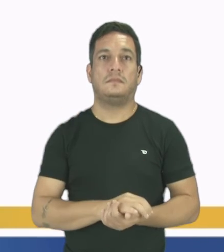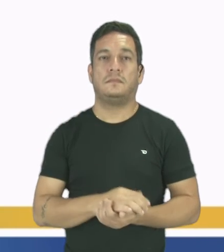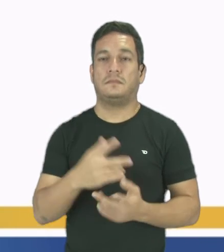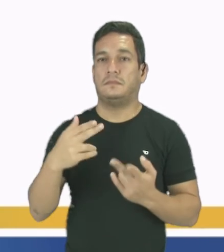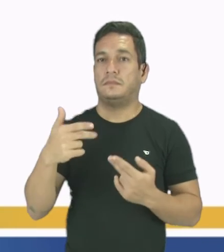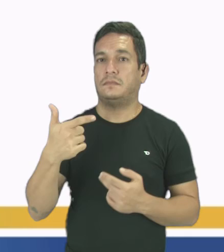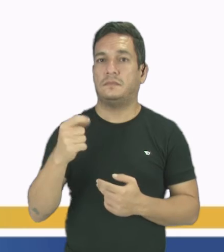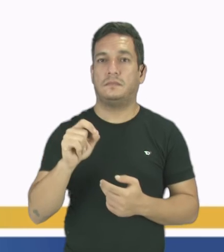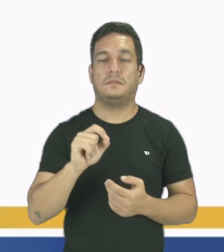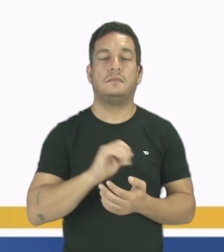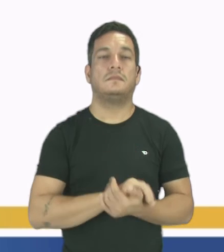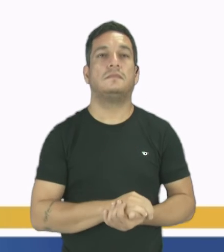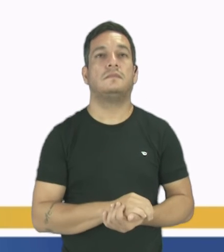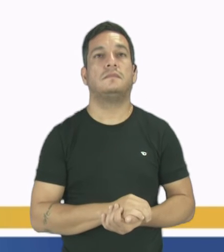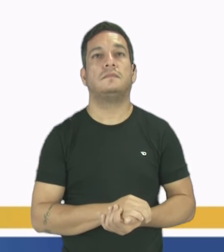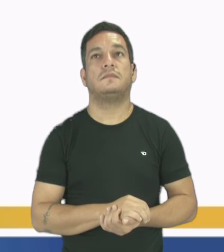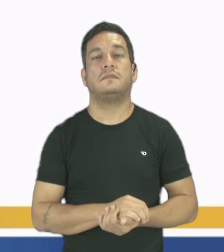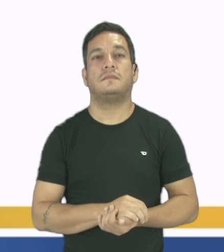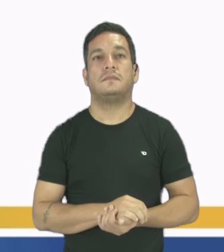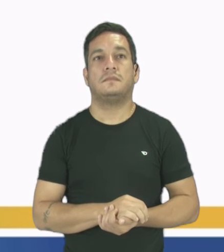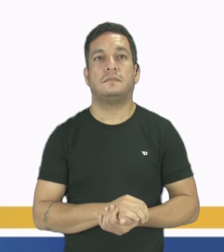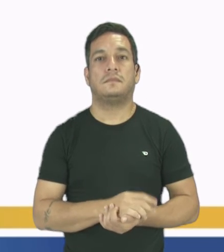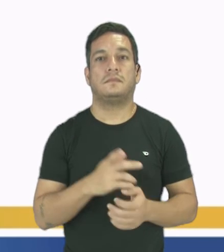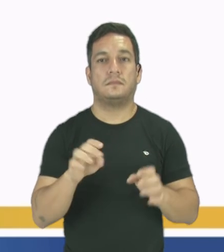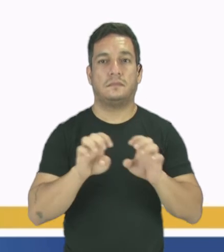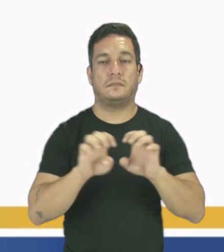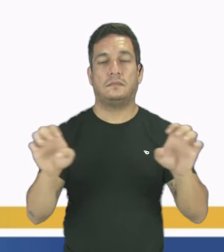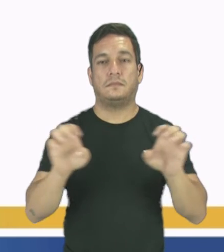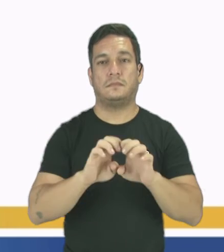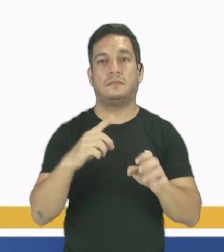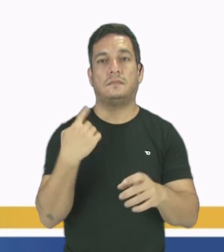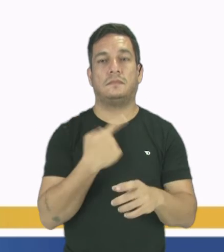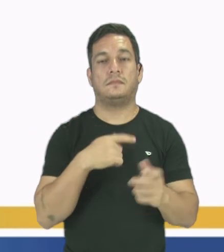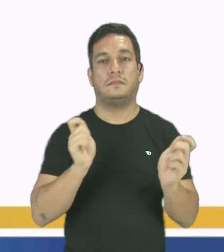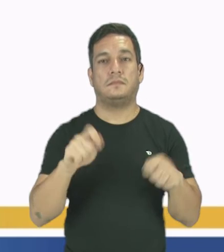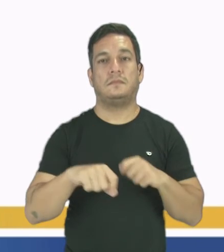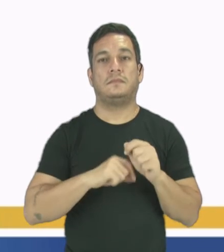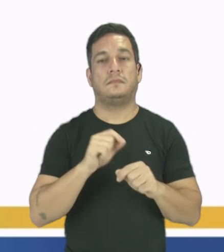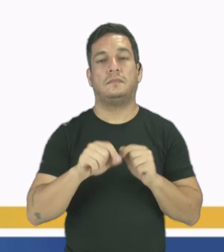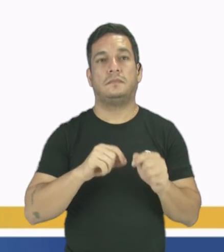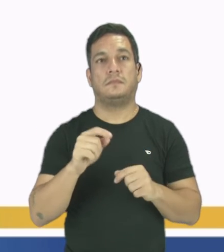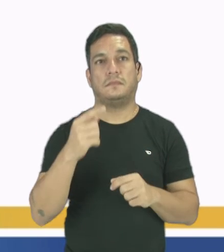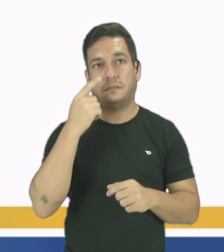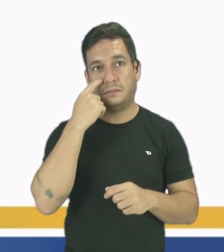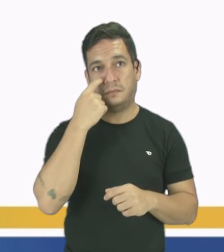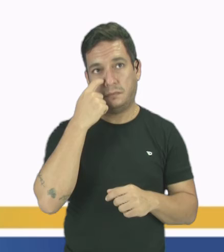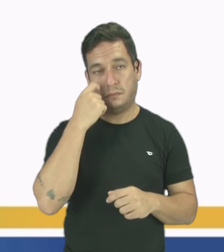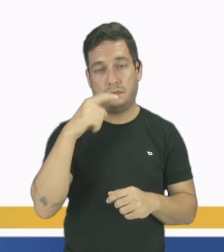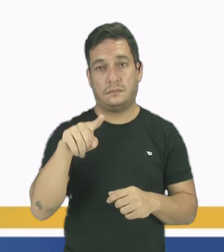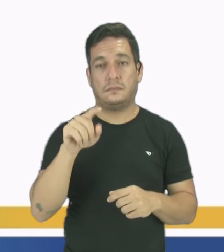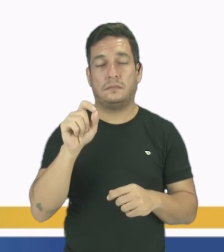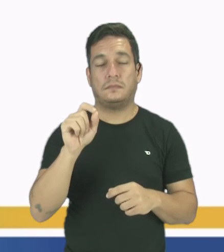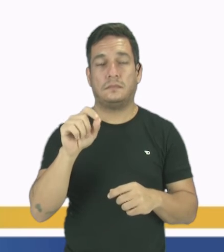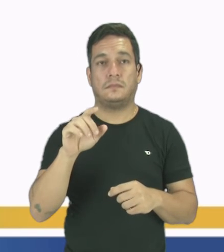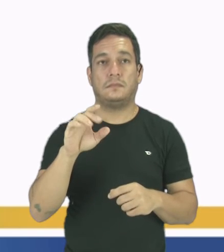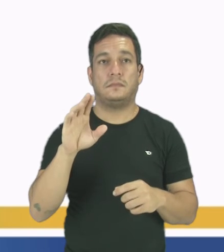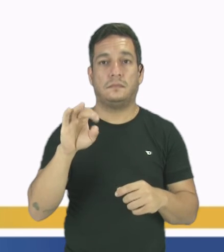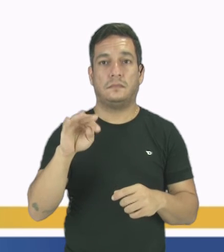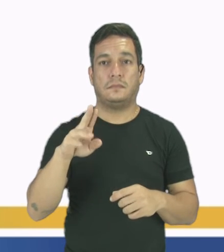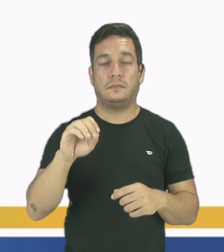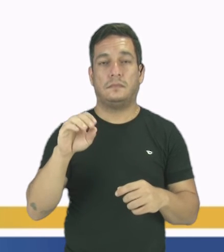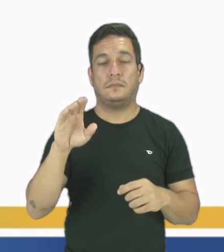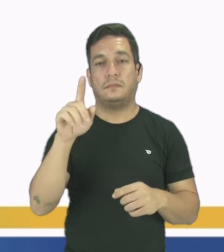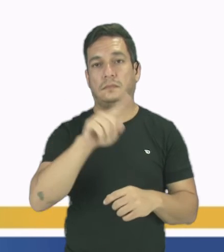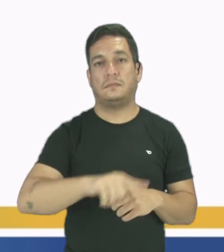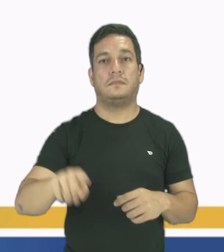2 igual a 20. Pela equação, nós já podemos obter o centro da